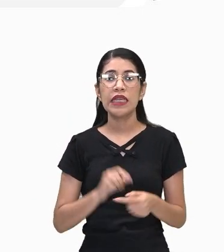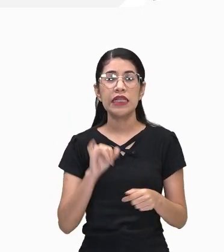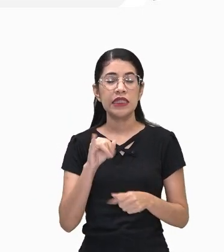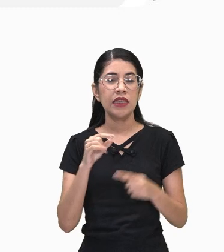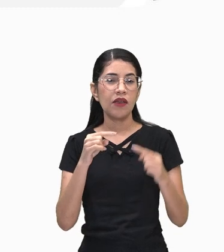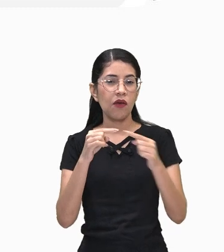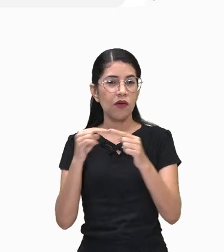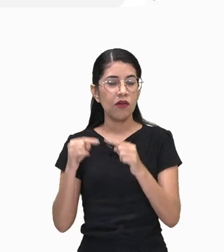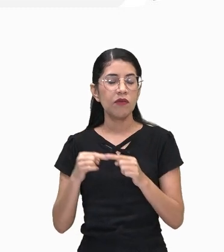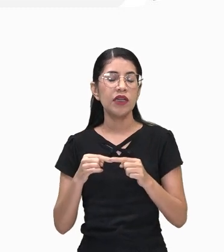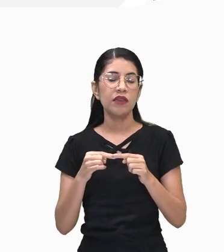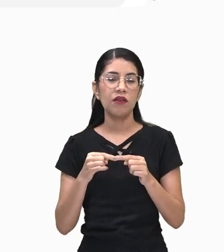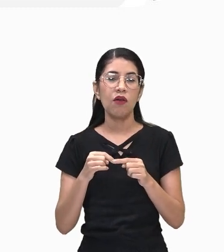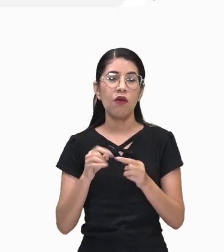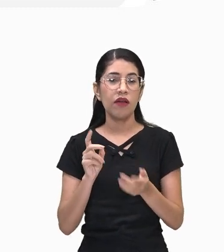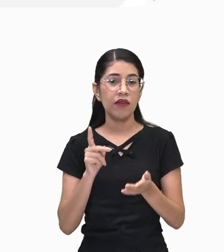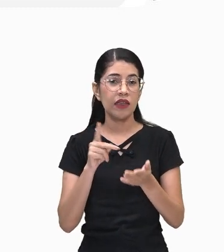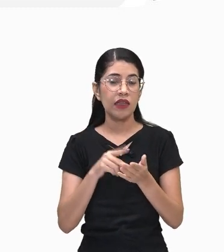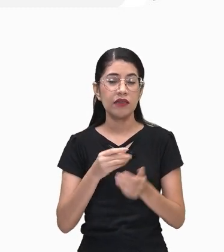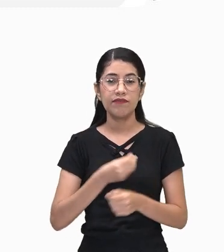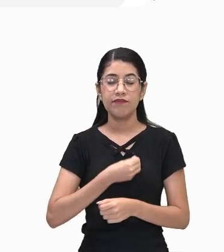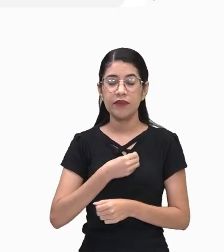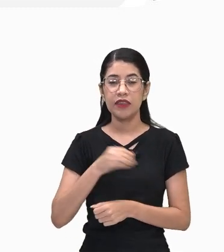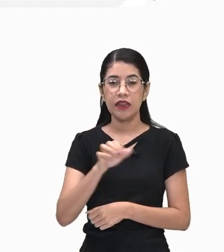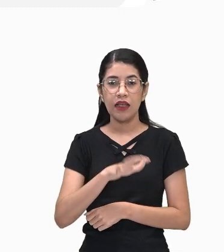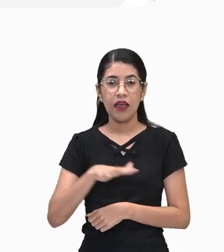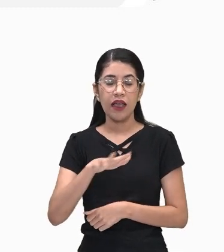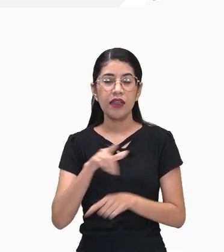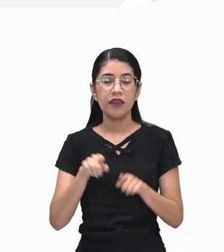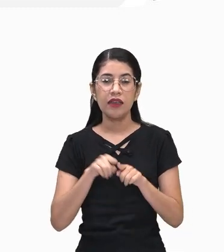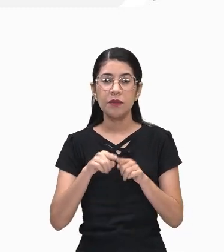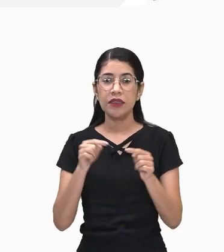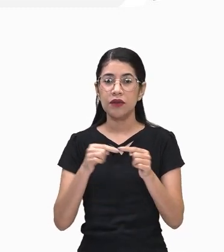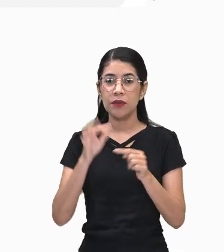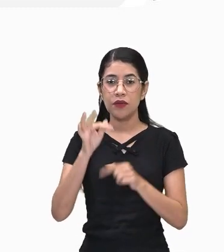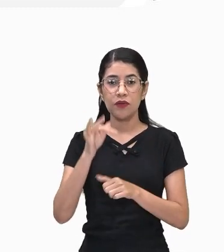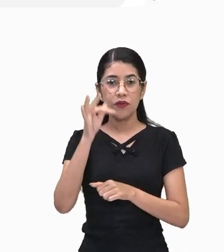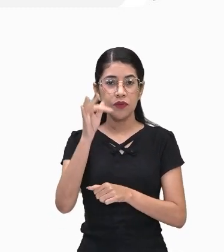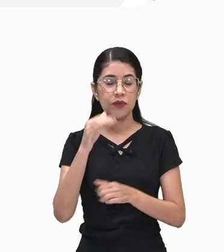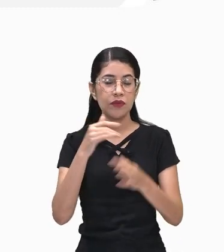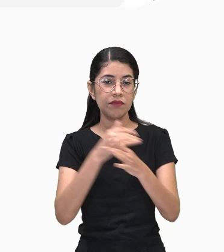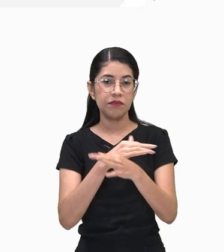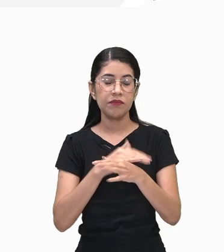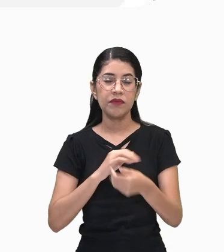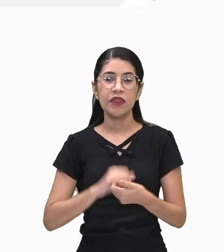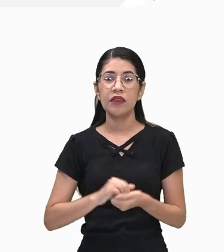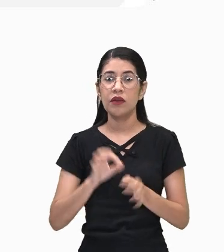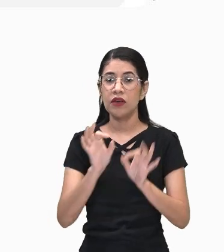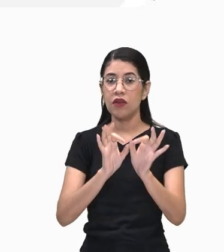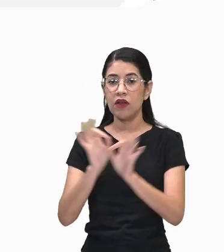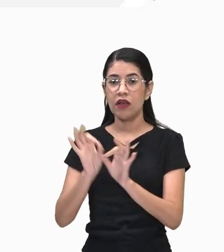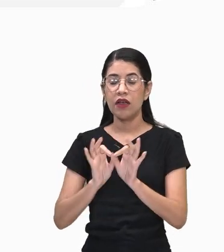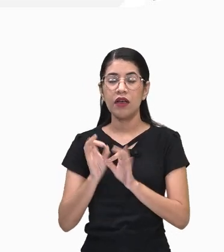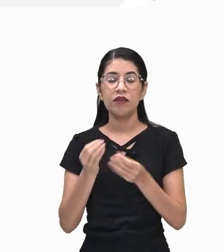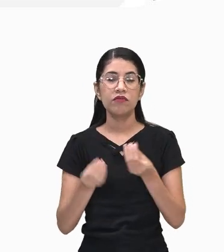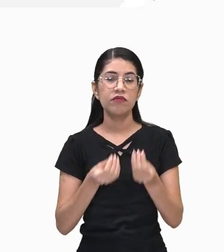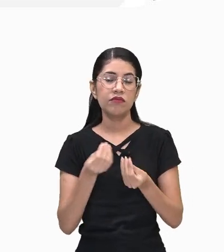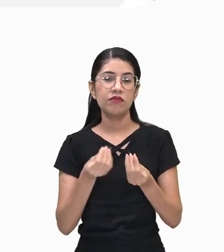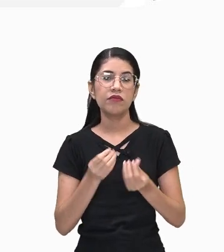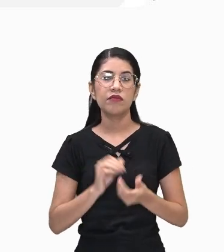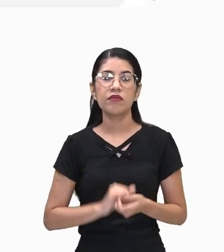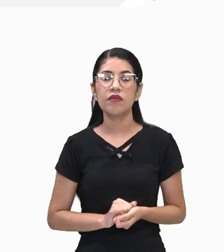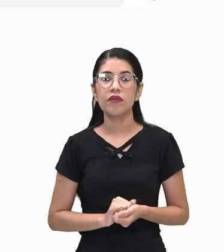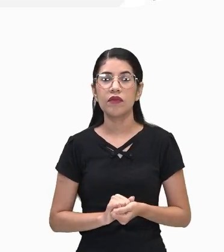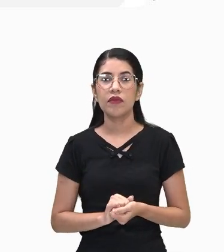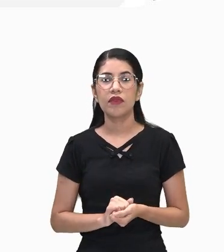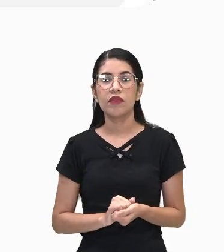realidades e expectativas quanto ao futuro da cidade. Então, ele é articulado com o Poder, ele vai,